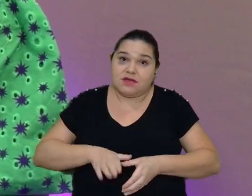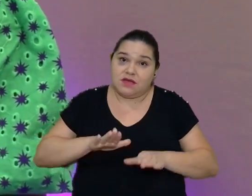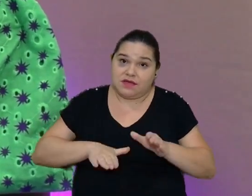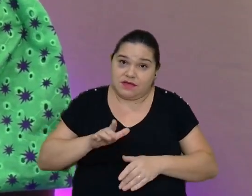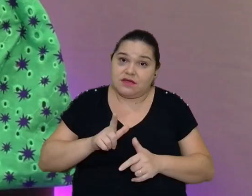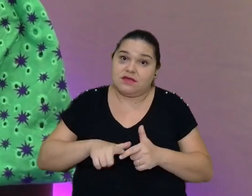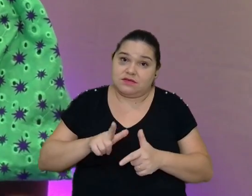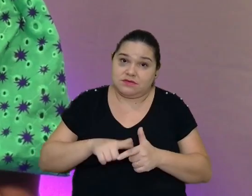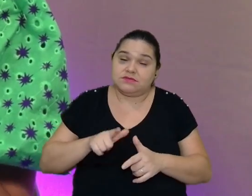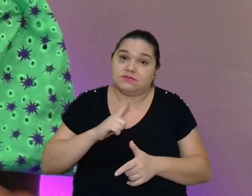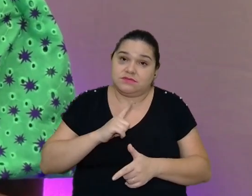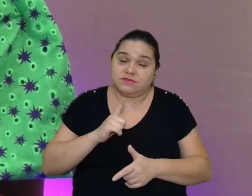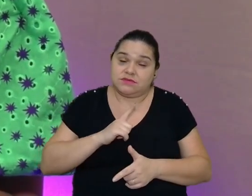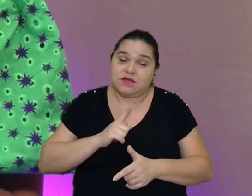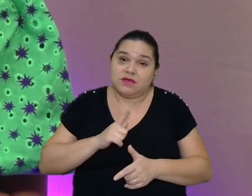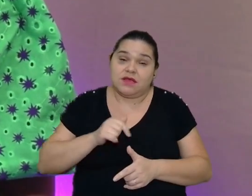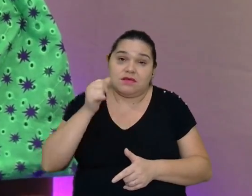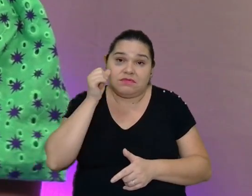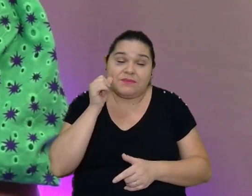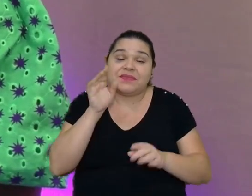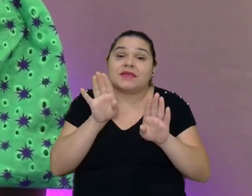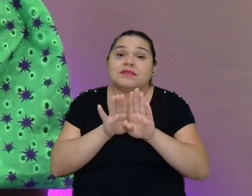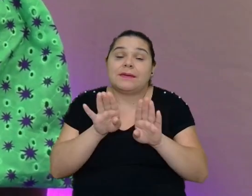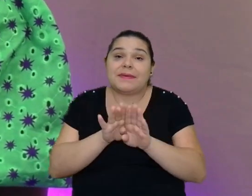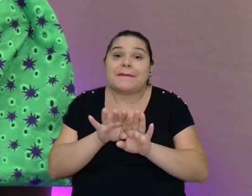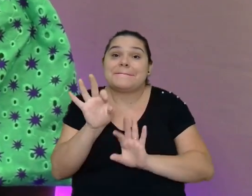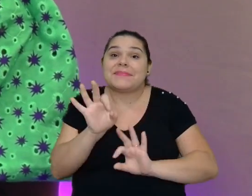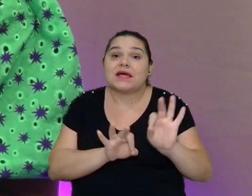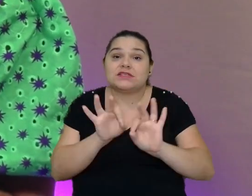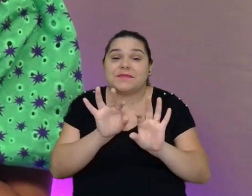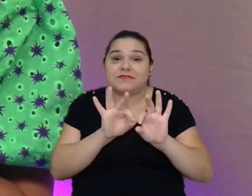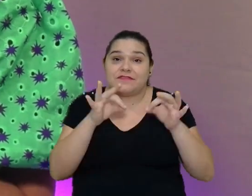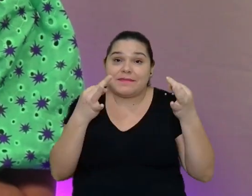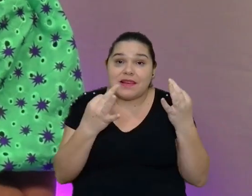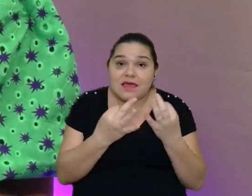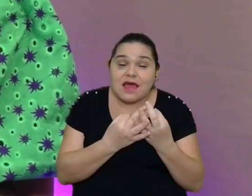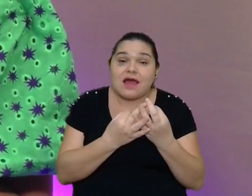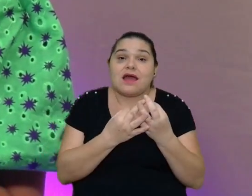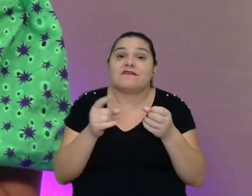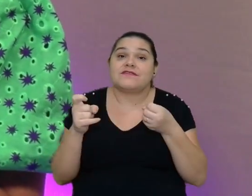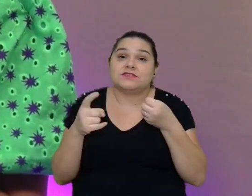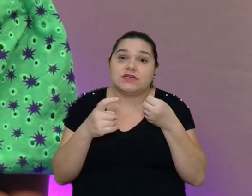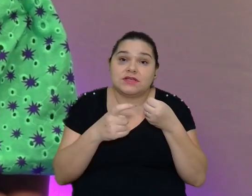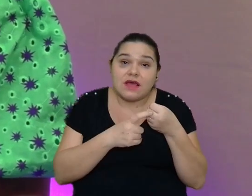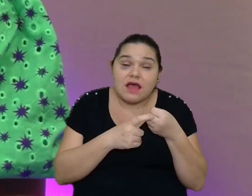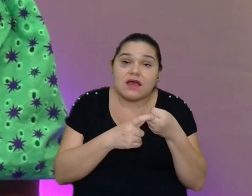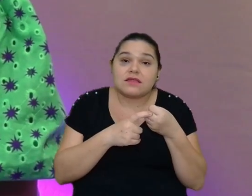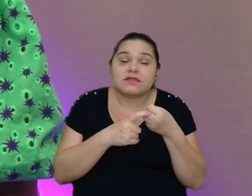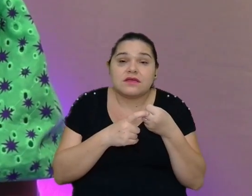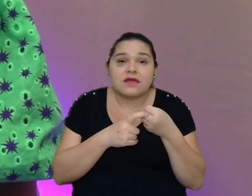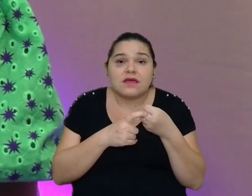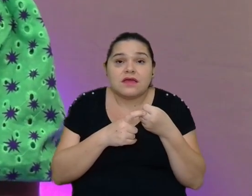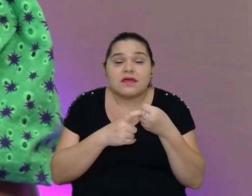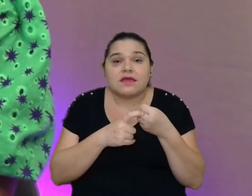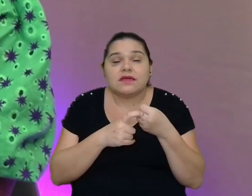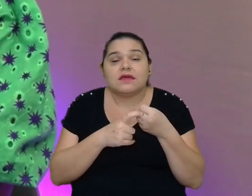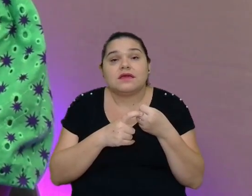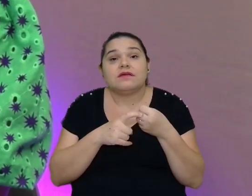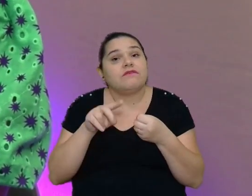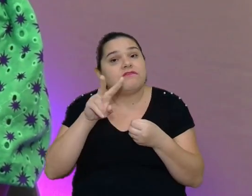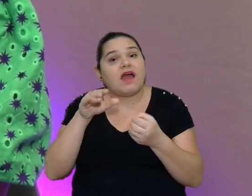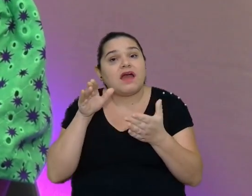Uma questão de planejamento familiar e fertilidade, e que vai acabar muitas vezes até no período da menopausa. Tem